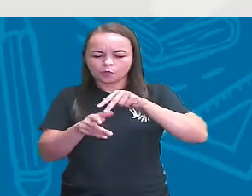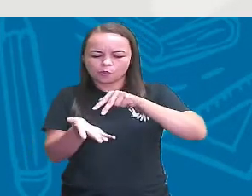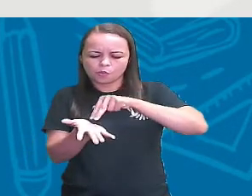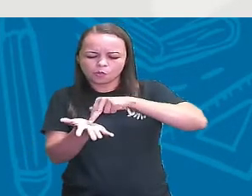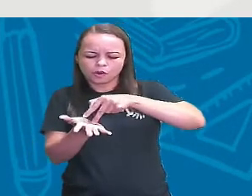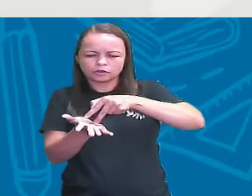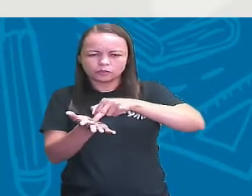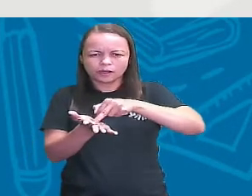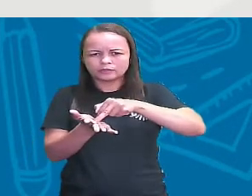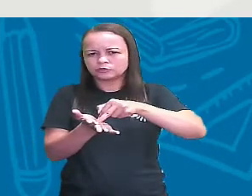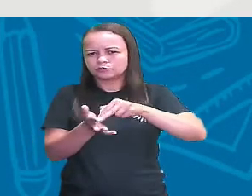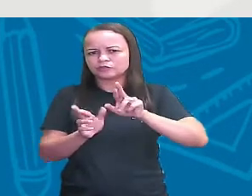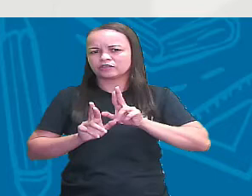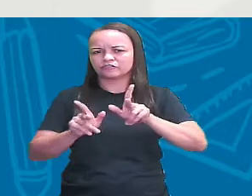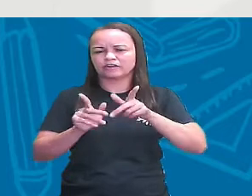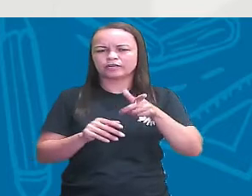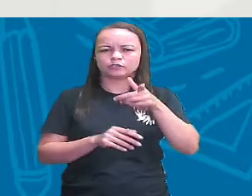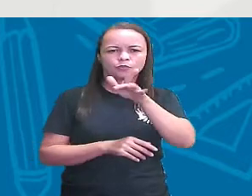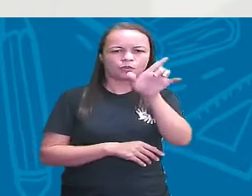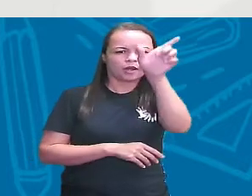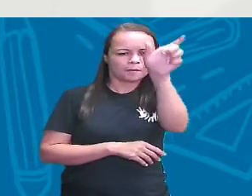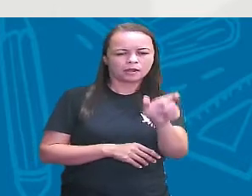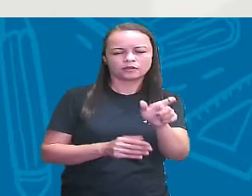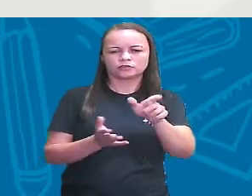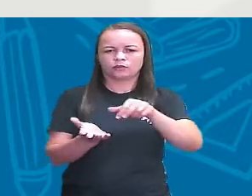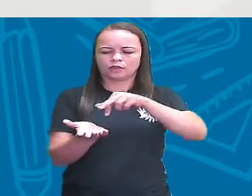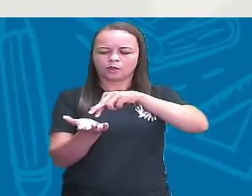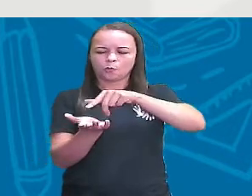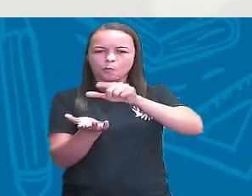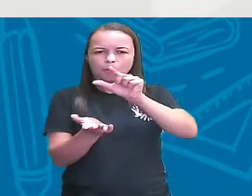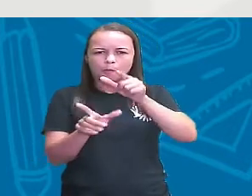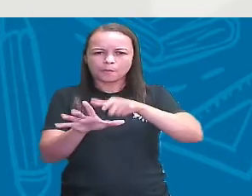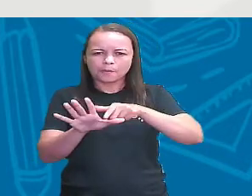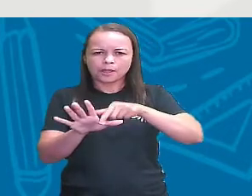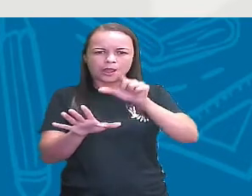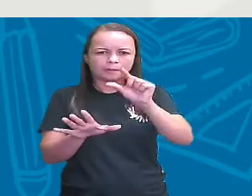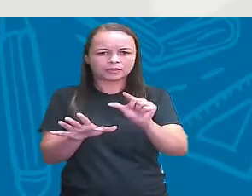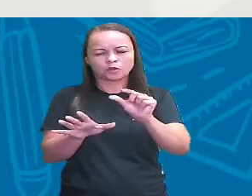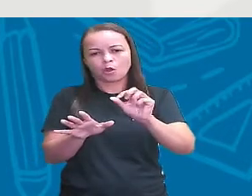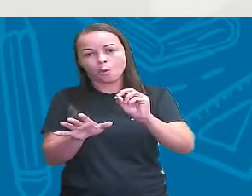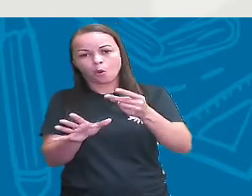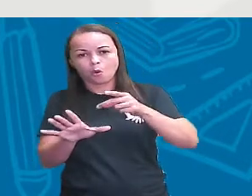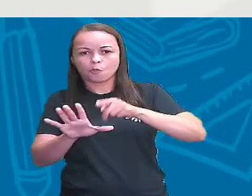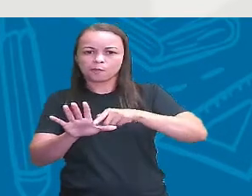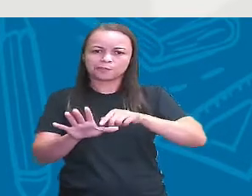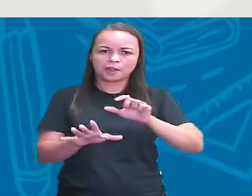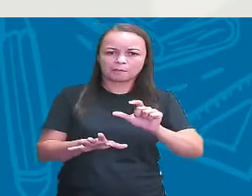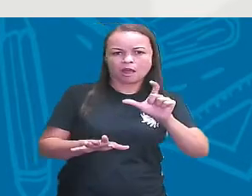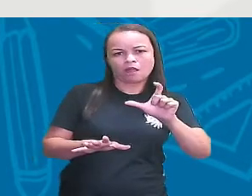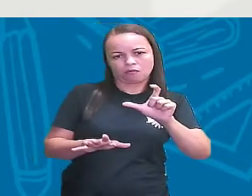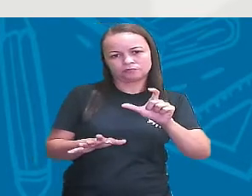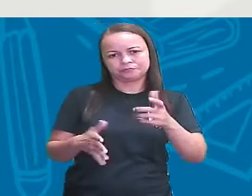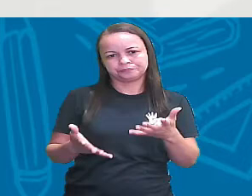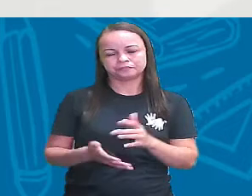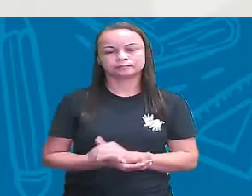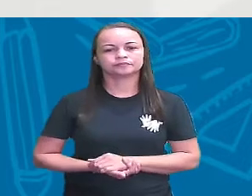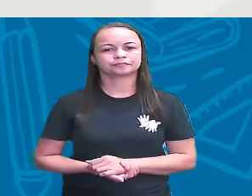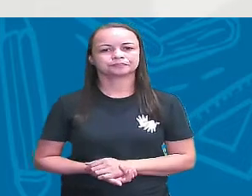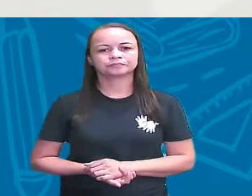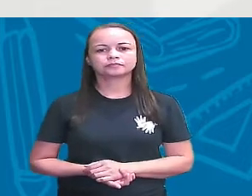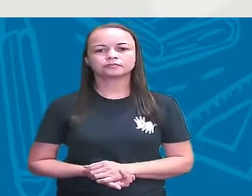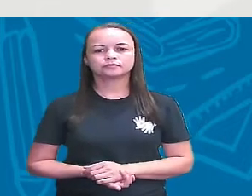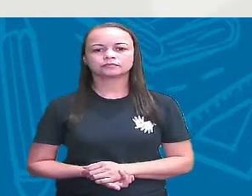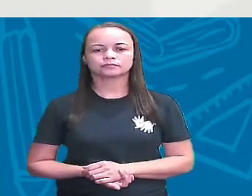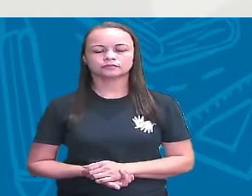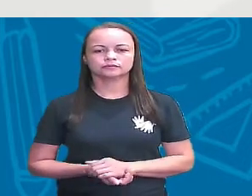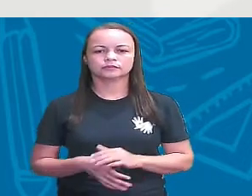um pezinho menor ou diferente de uma pessoa que tenha um pezinho maior.